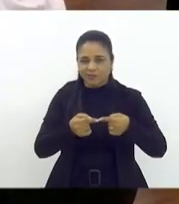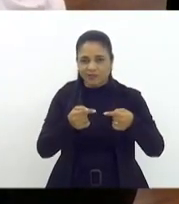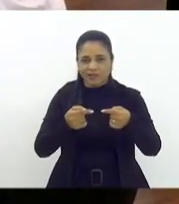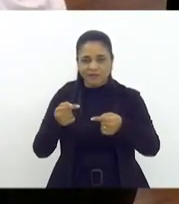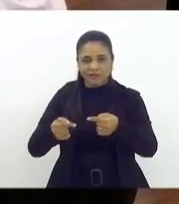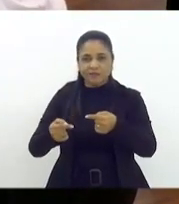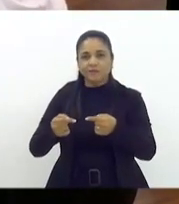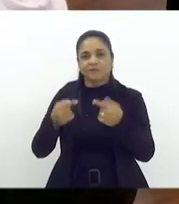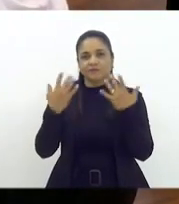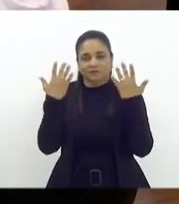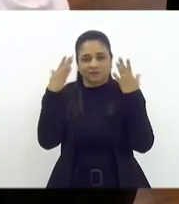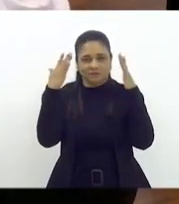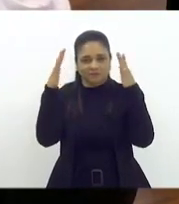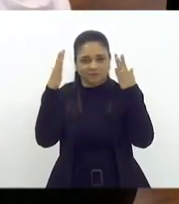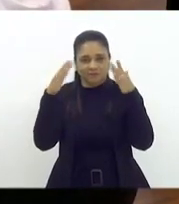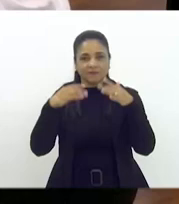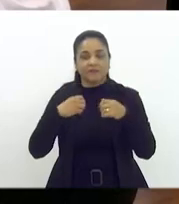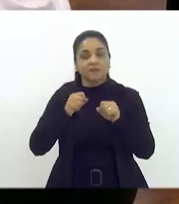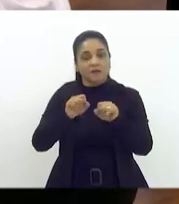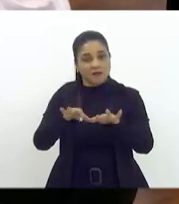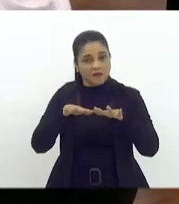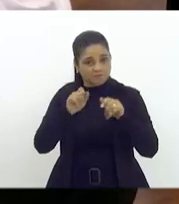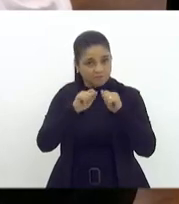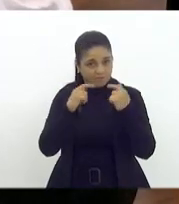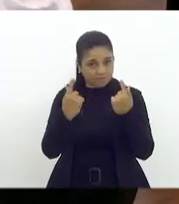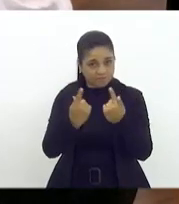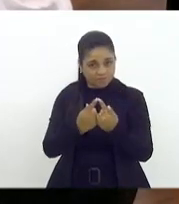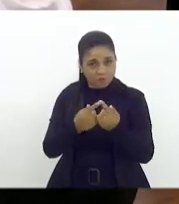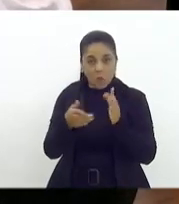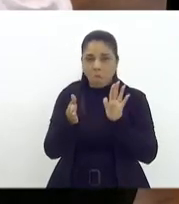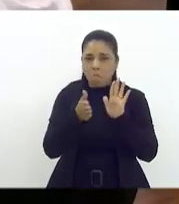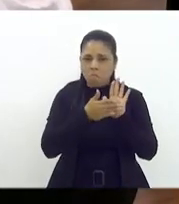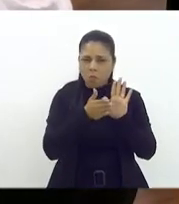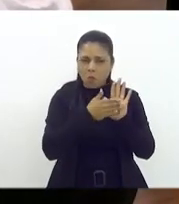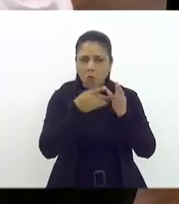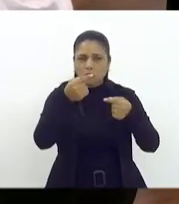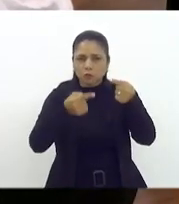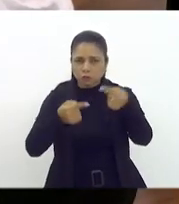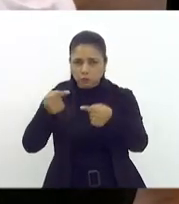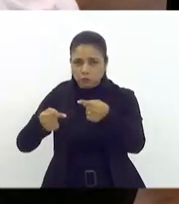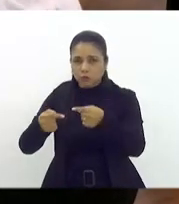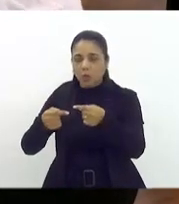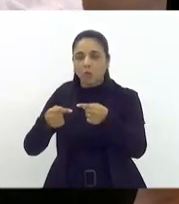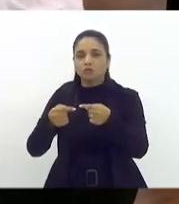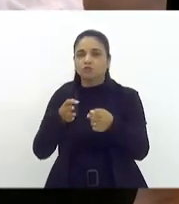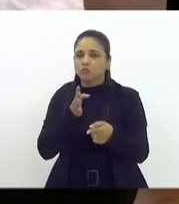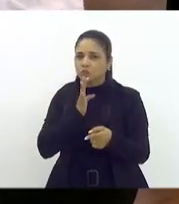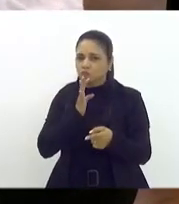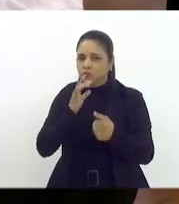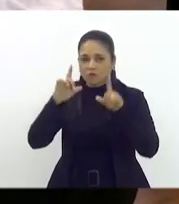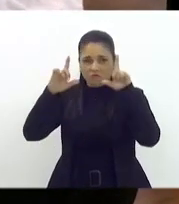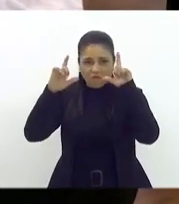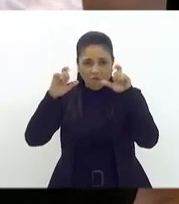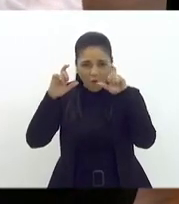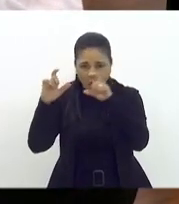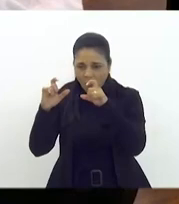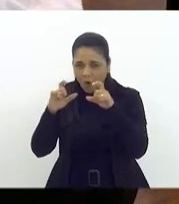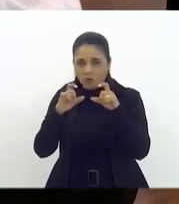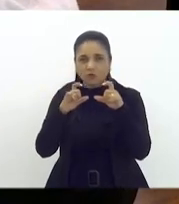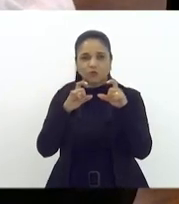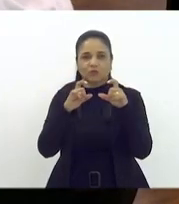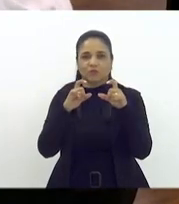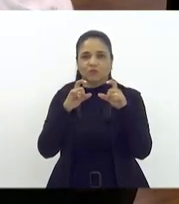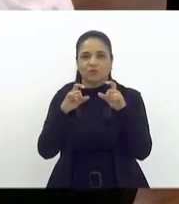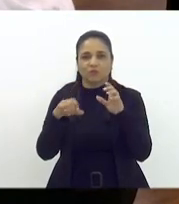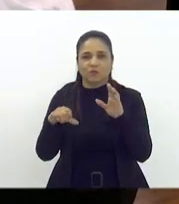a Assembleia Legislativa do Estado do Rio de Janeiro de propor uma discussão sobre a questão do reconhecimento para evitar justamente esses